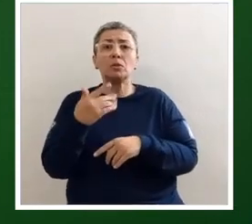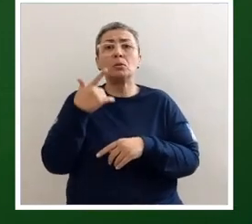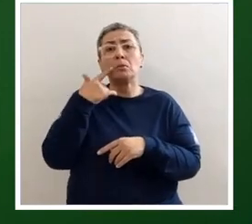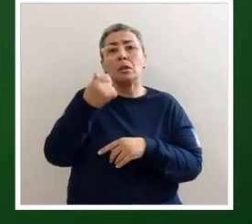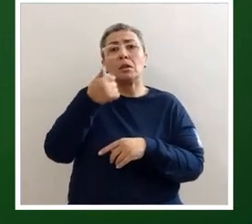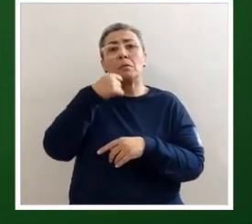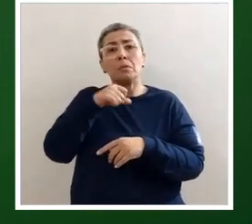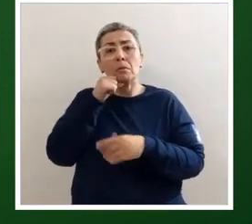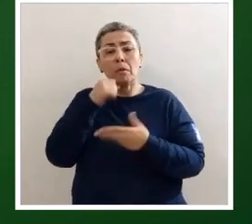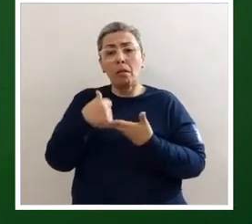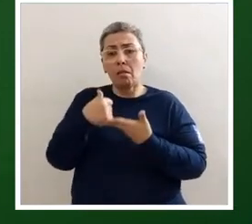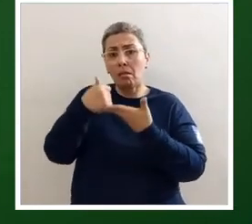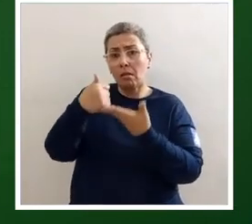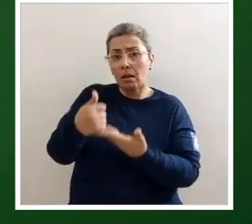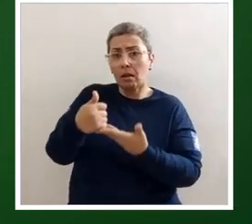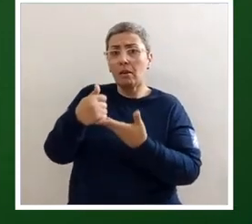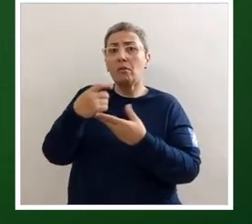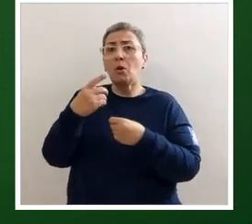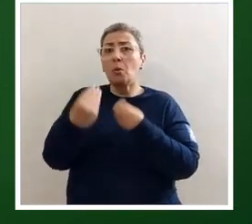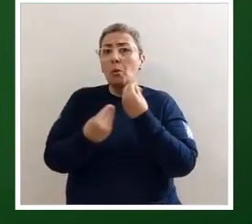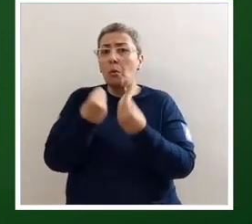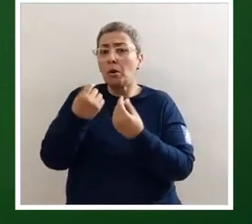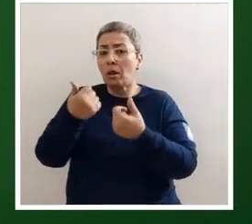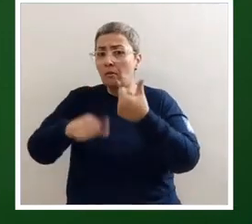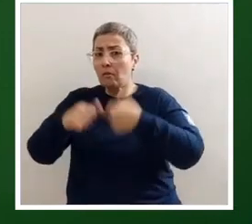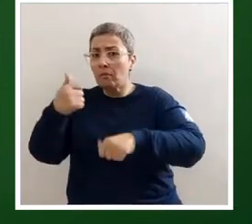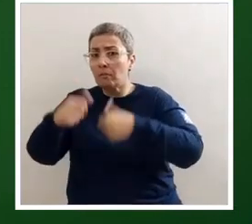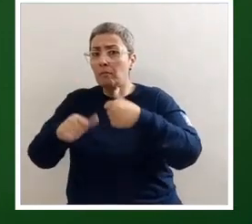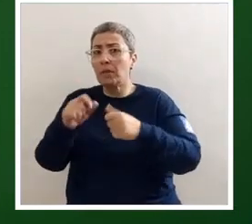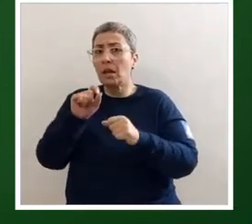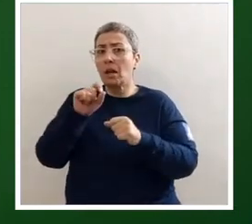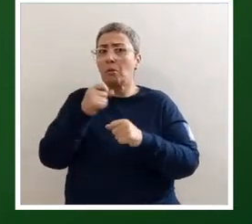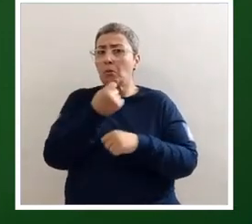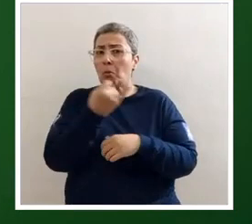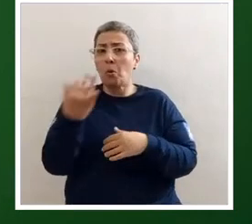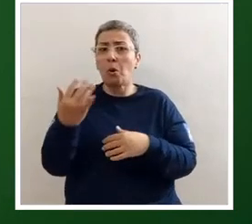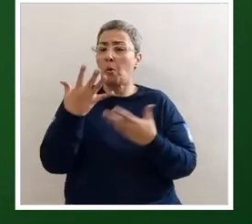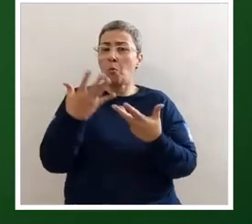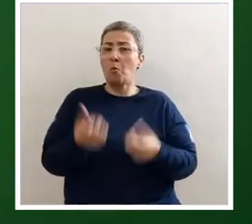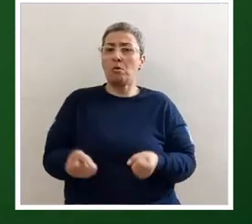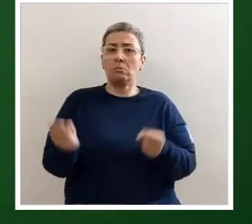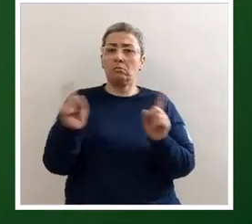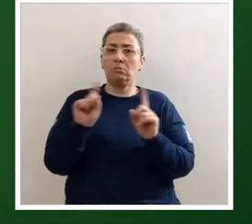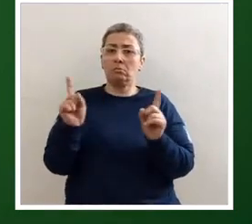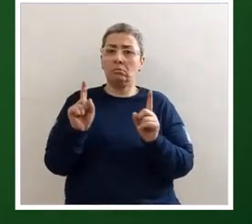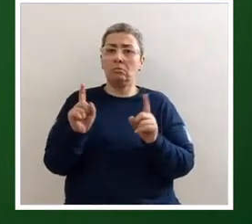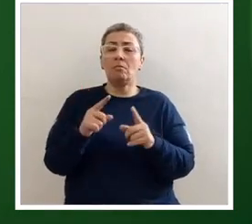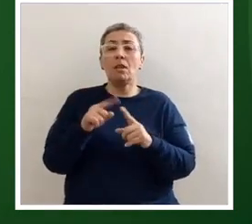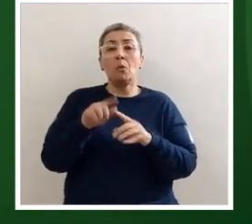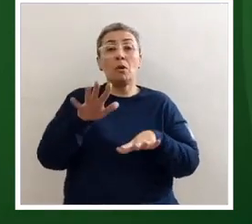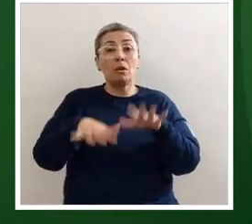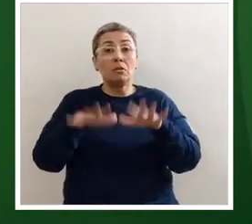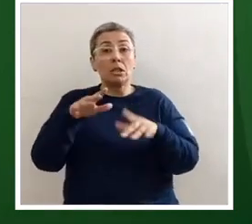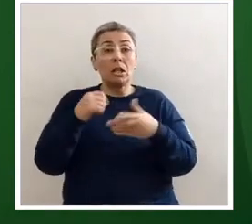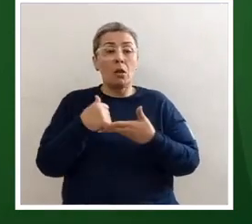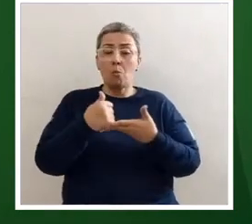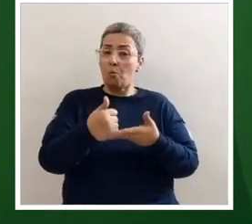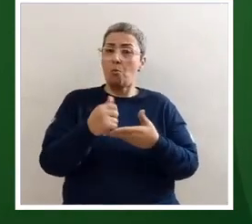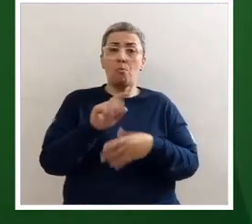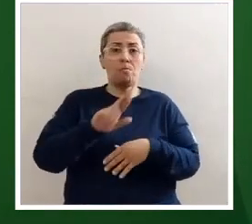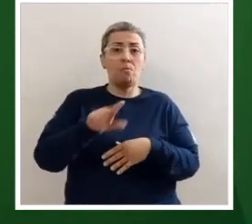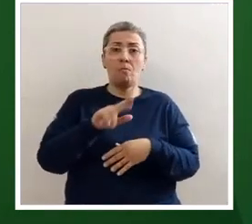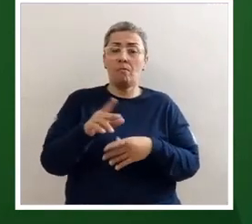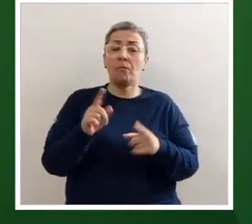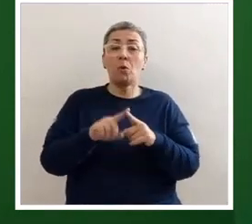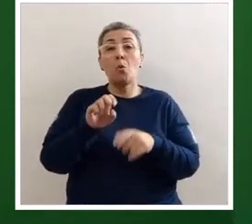esse pai leva essa criança para fazer algum tipo de avaliação alguns pais não aceitam e às vezes nem leva a criança